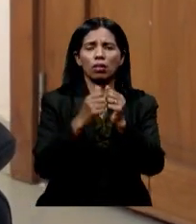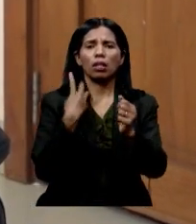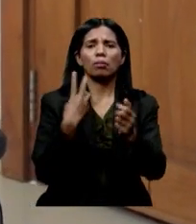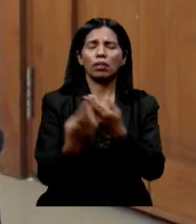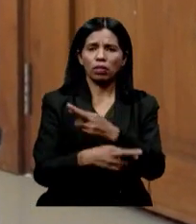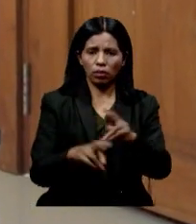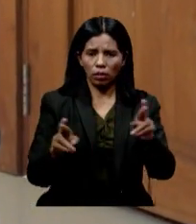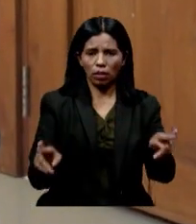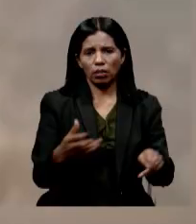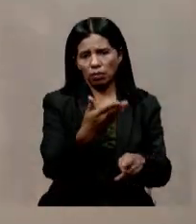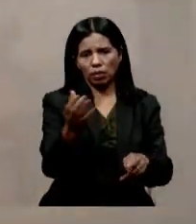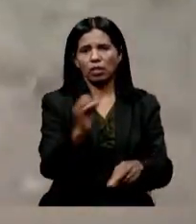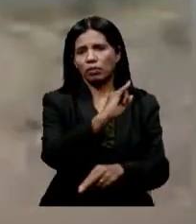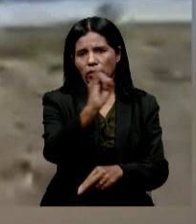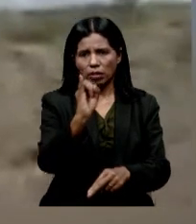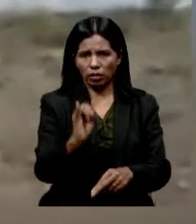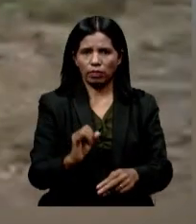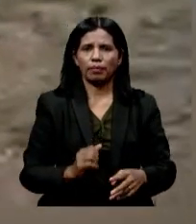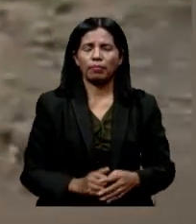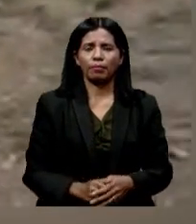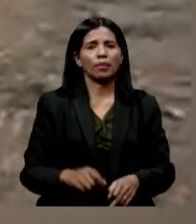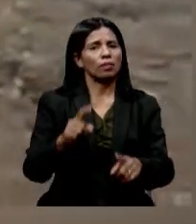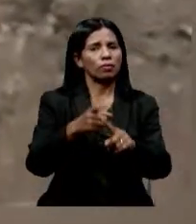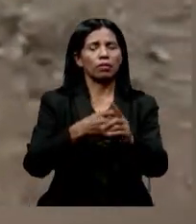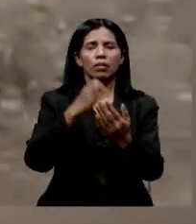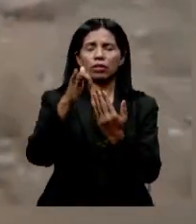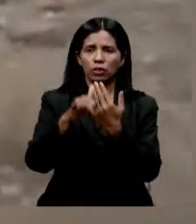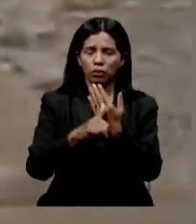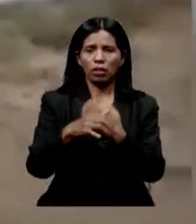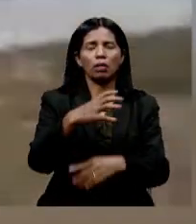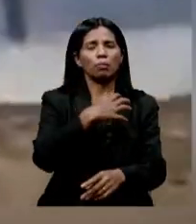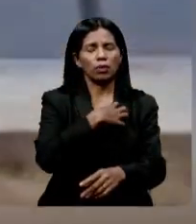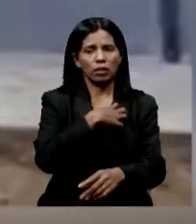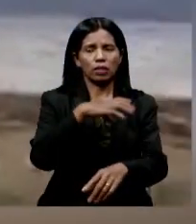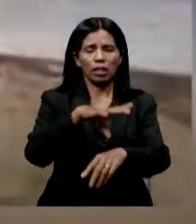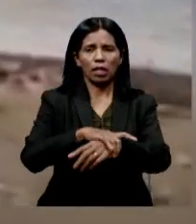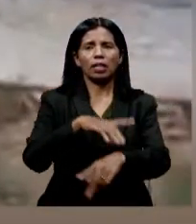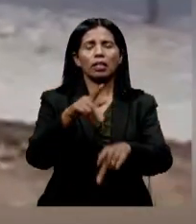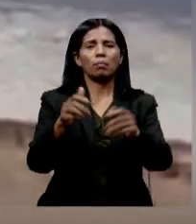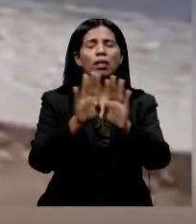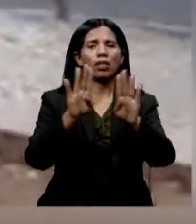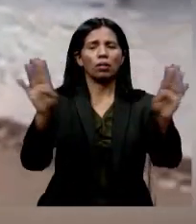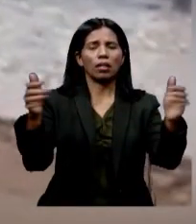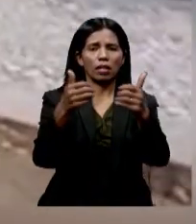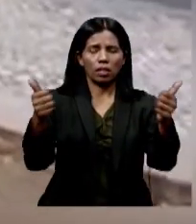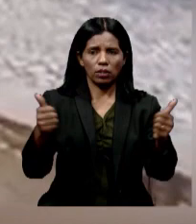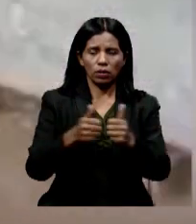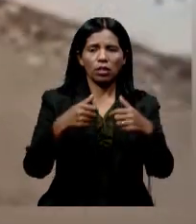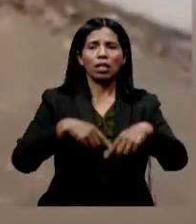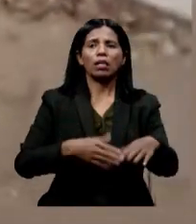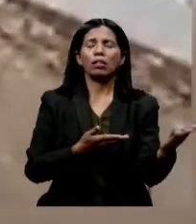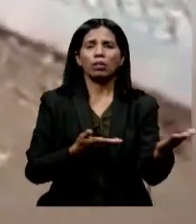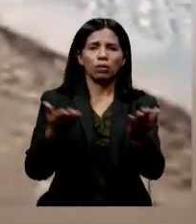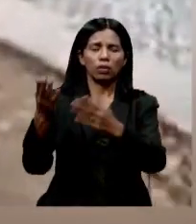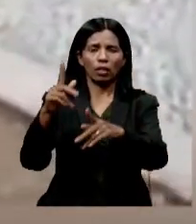minha investigação. E a Fulanzinho Tinancotuk, PC captura cidadão Balung, nebelo que a agência rodea Ruka trabalhador Barelior,